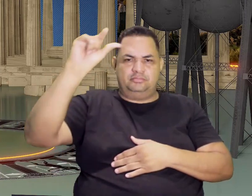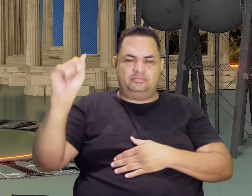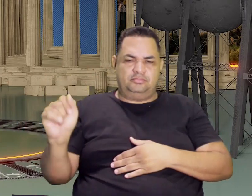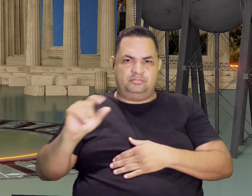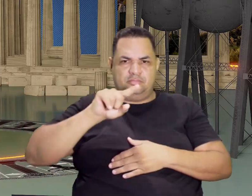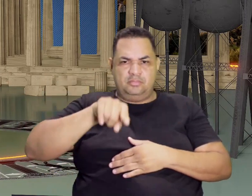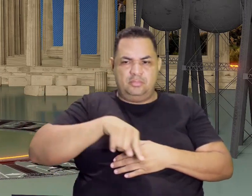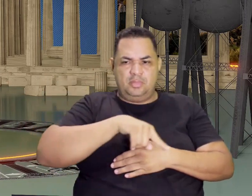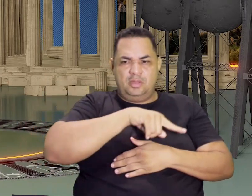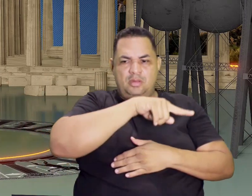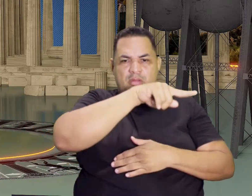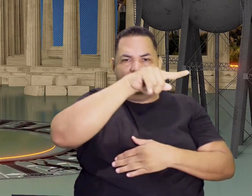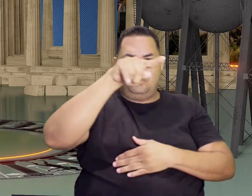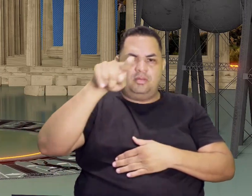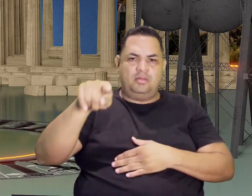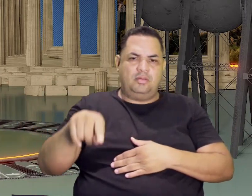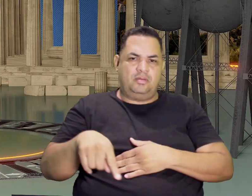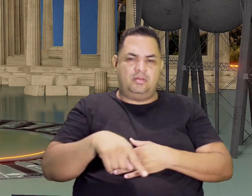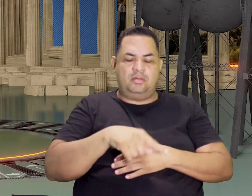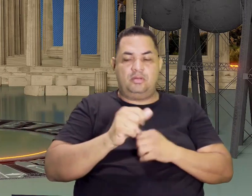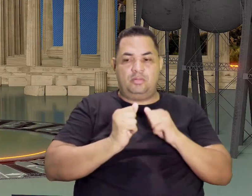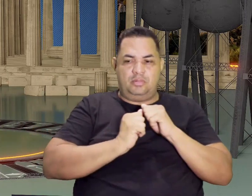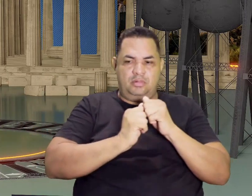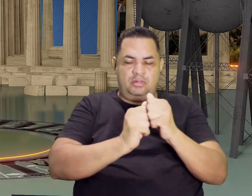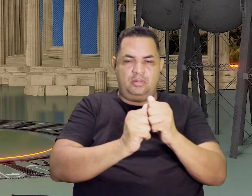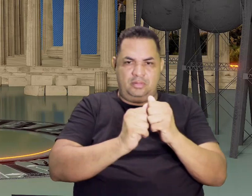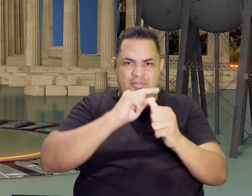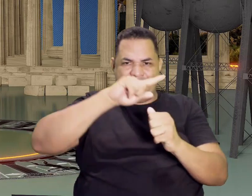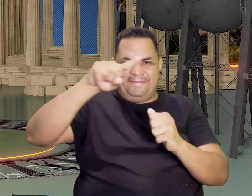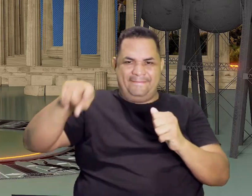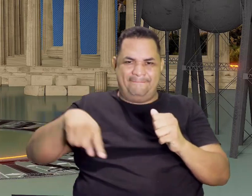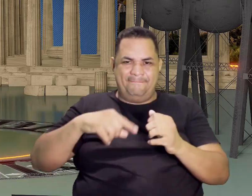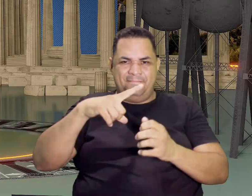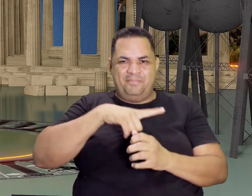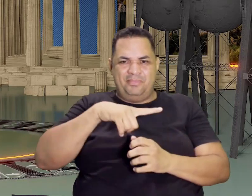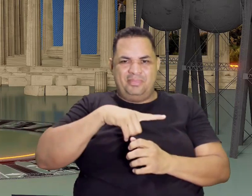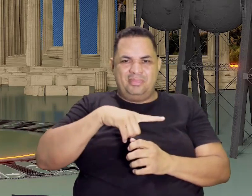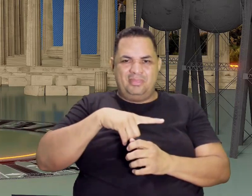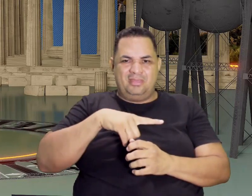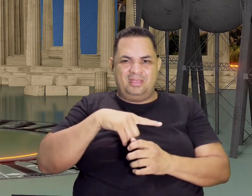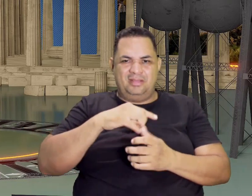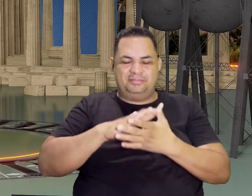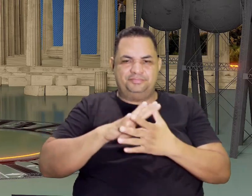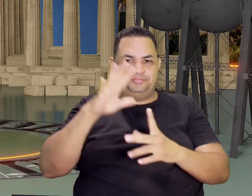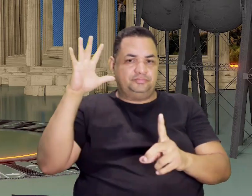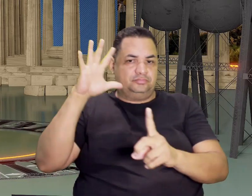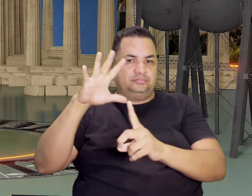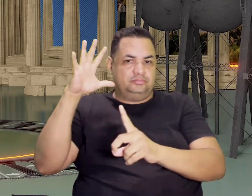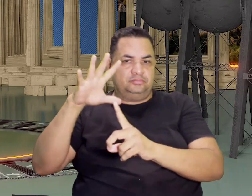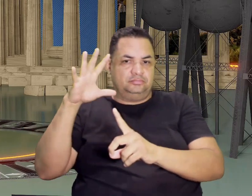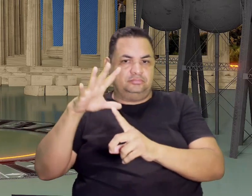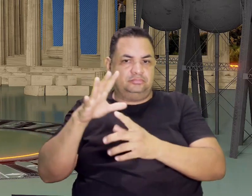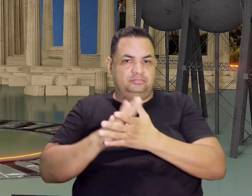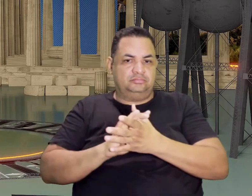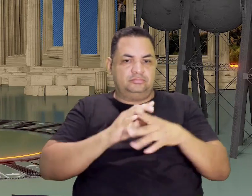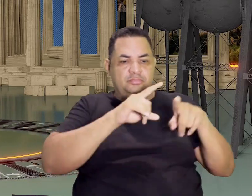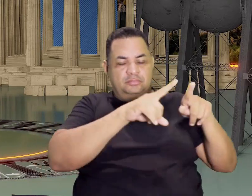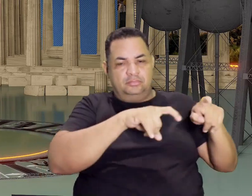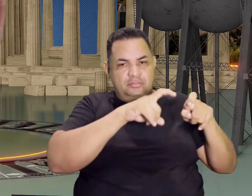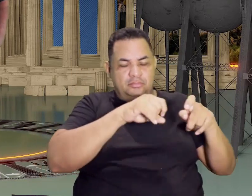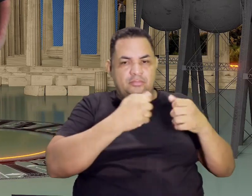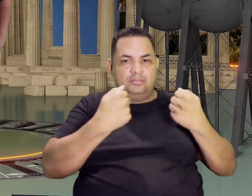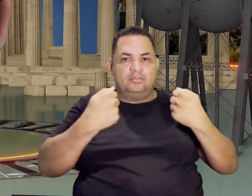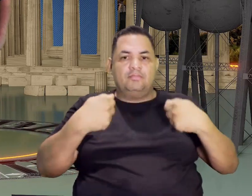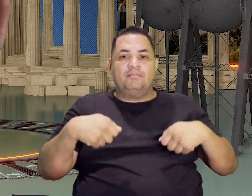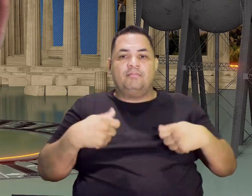vai girando, a Lua vai acompanhando. Algumas influências que a Lua exerce na questão da agricultura,